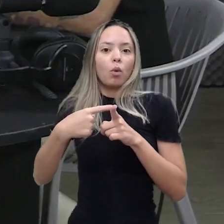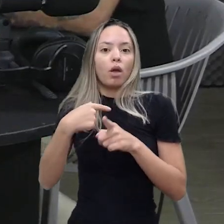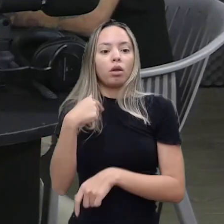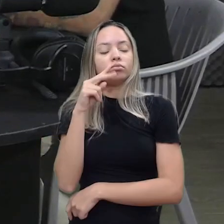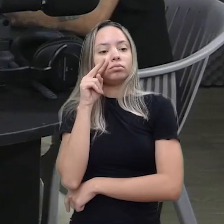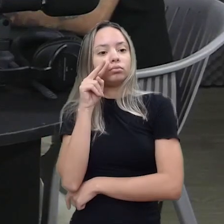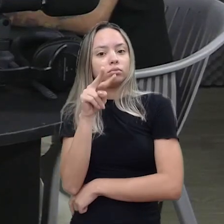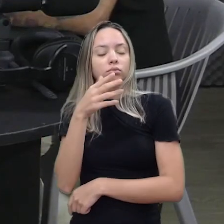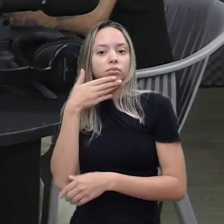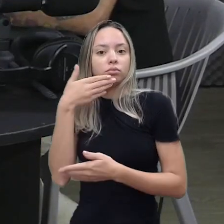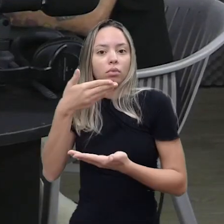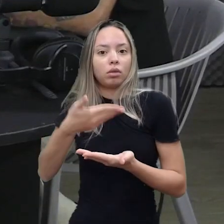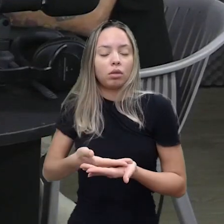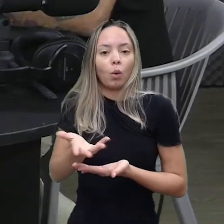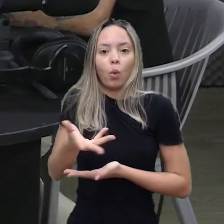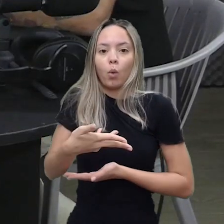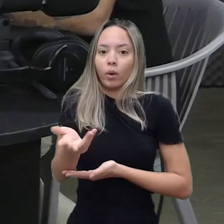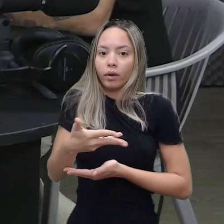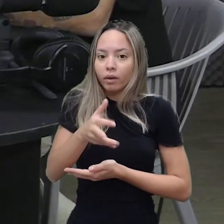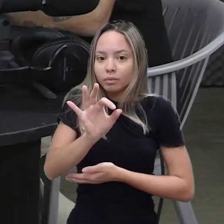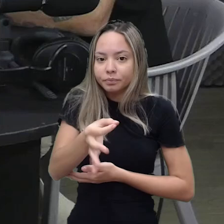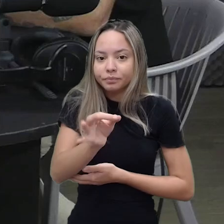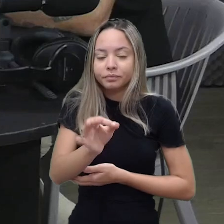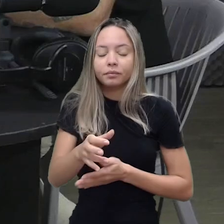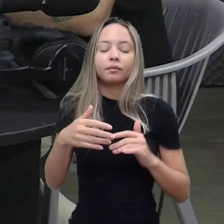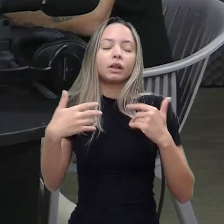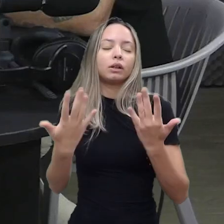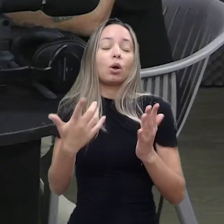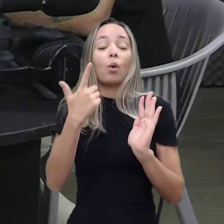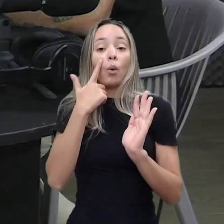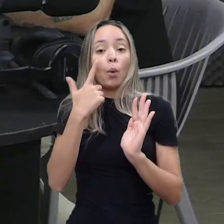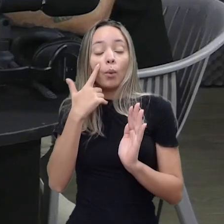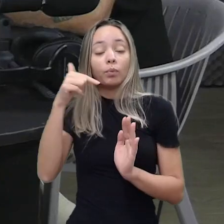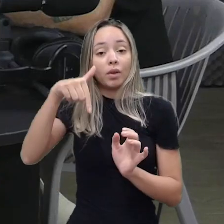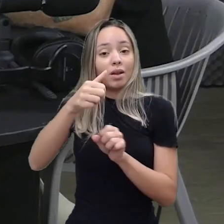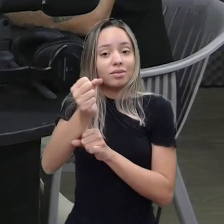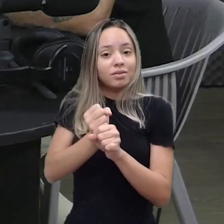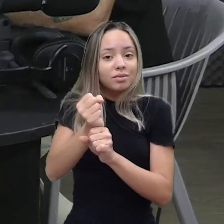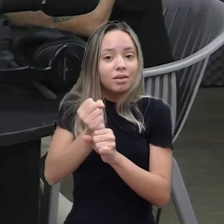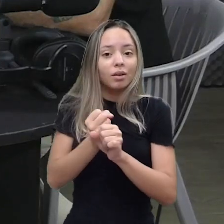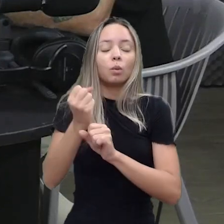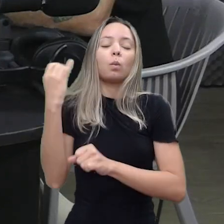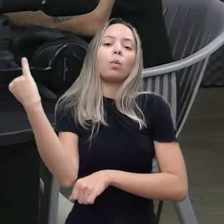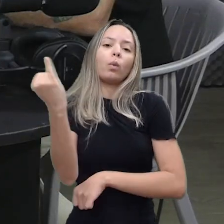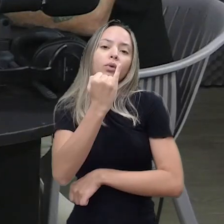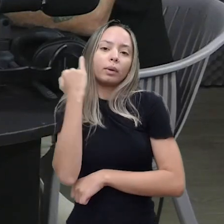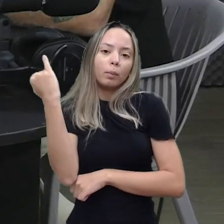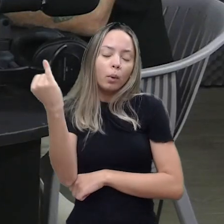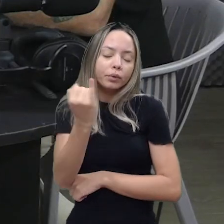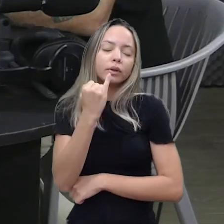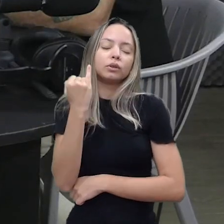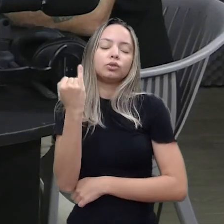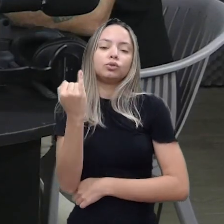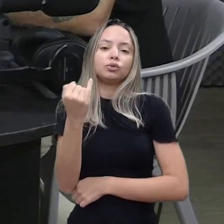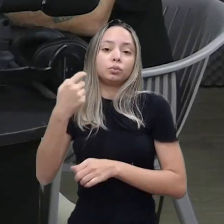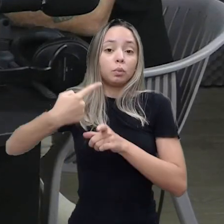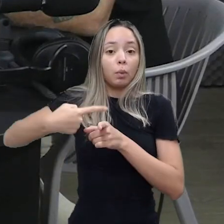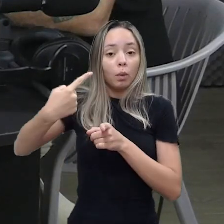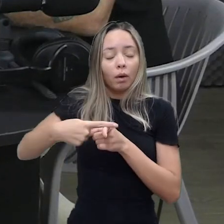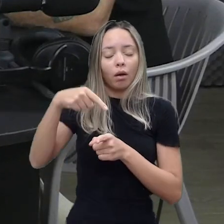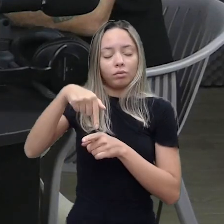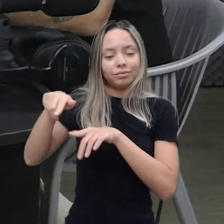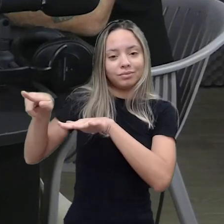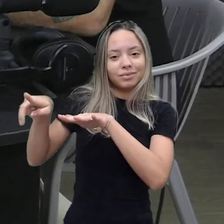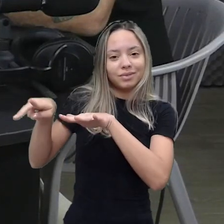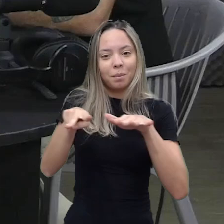Me conta qual é o balanço. Pois é, Hugo, esse ano foi um ano assim super importante, porque essa